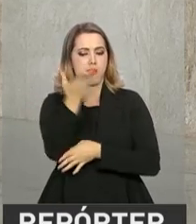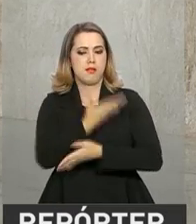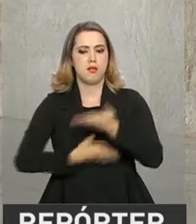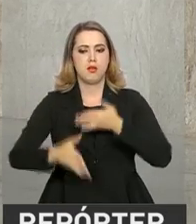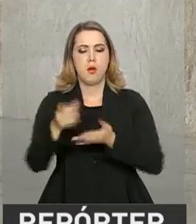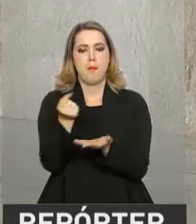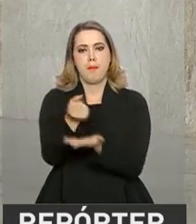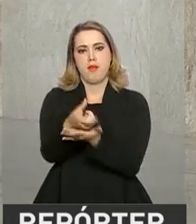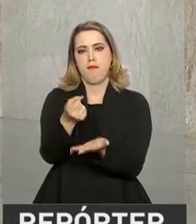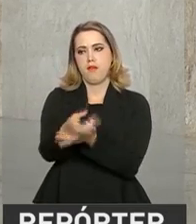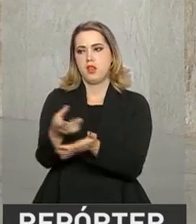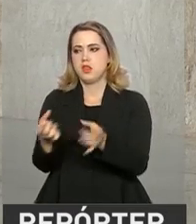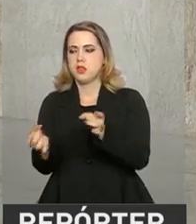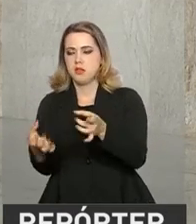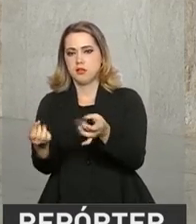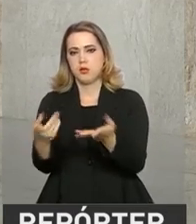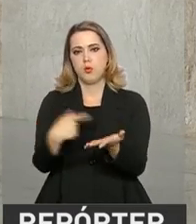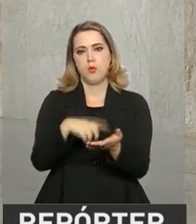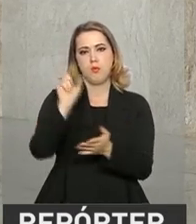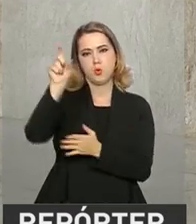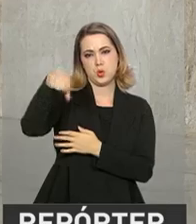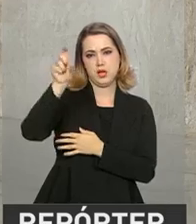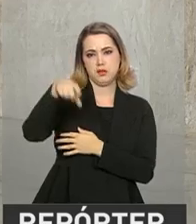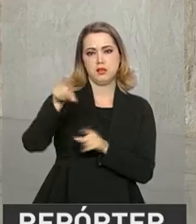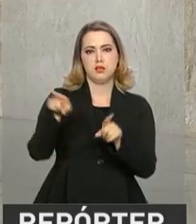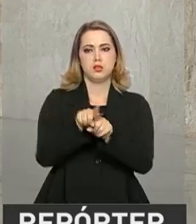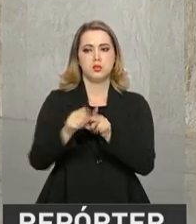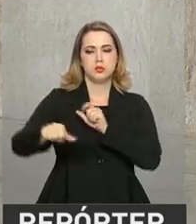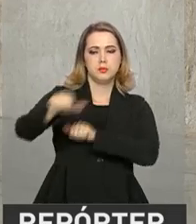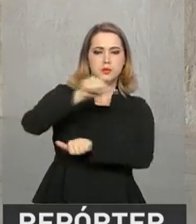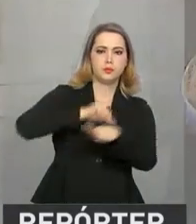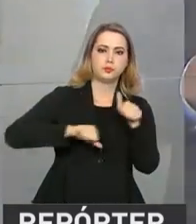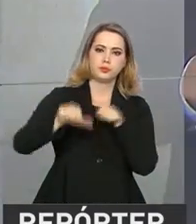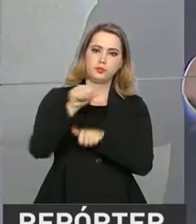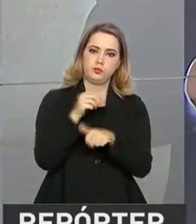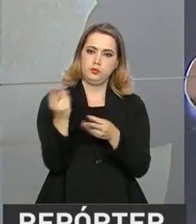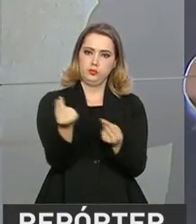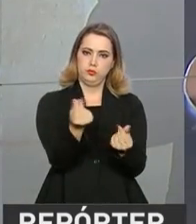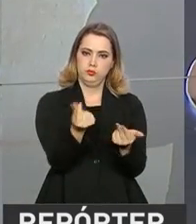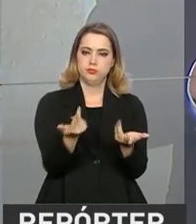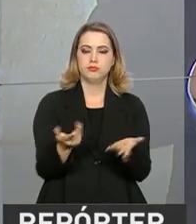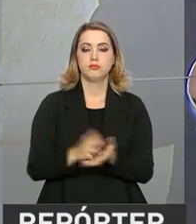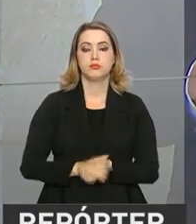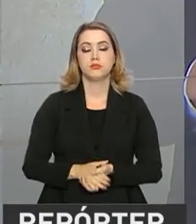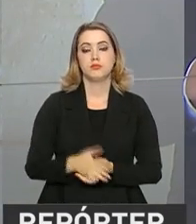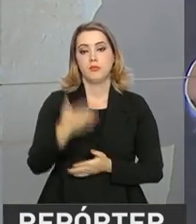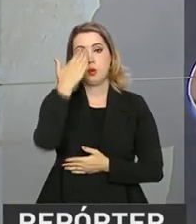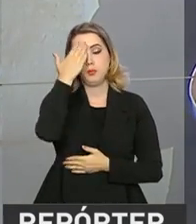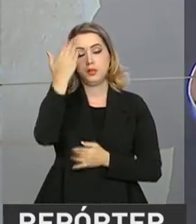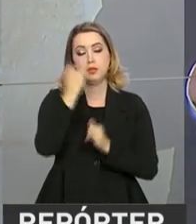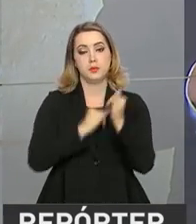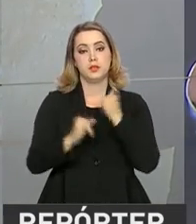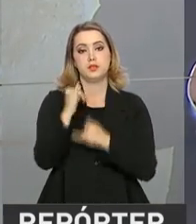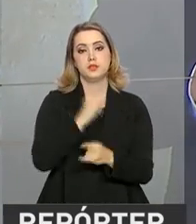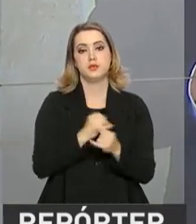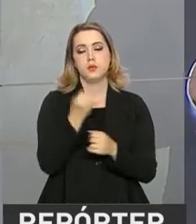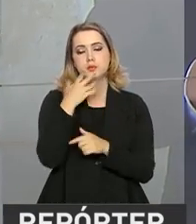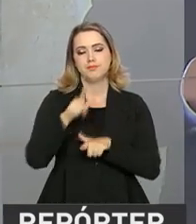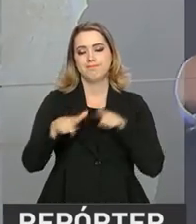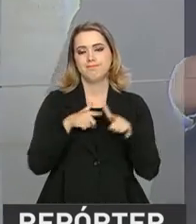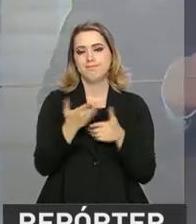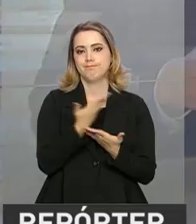com cartão de crédito e as trocas oficiais de moedas, Zé Luiz. Tá certo, Ney Pereira. Muito obrigado pelas informações. Bom trabalho para